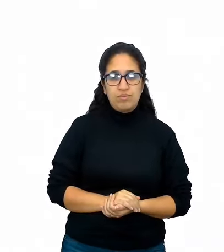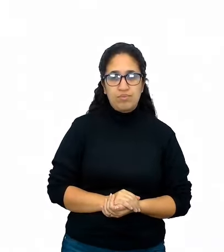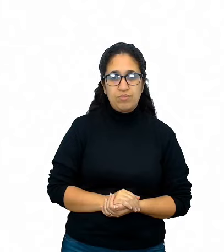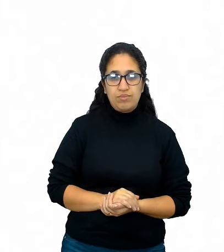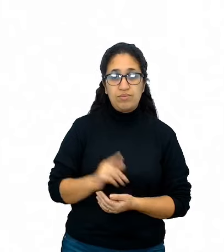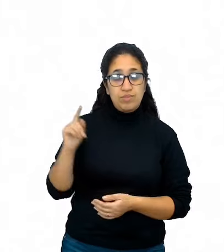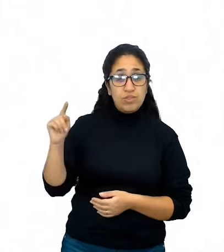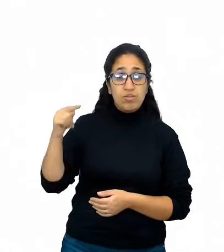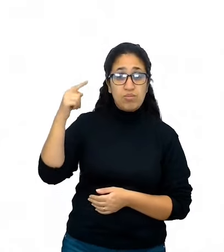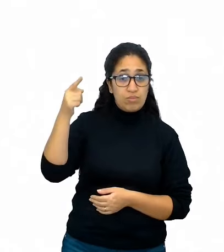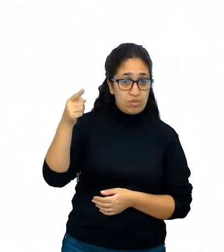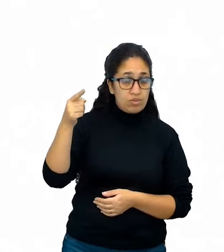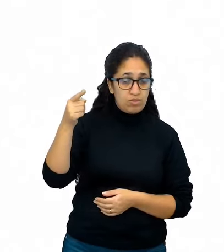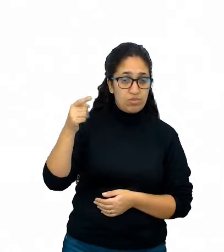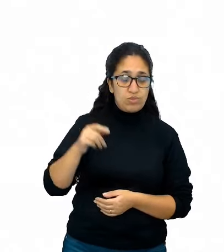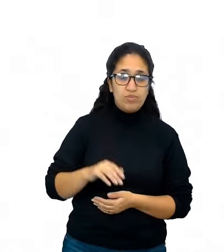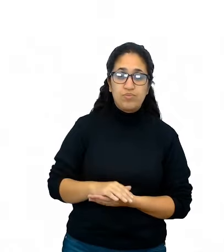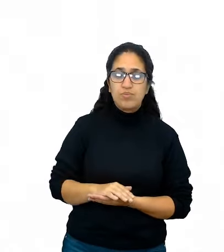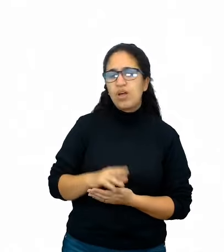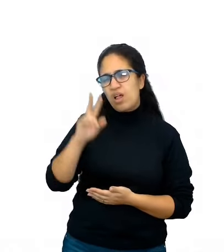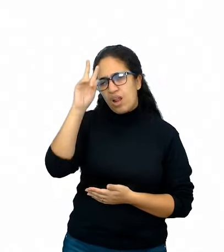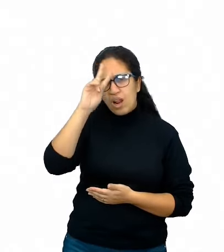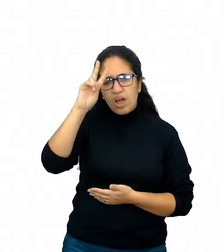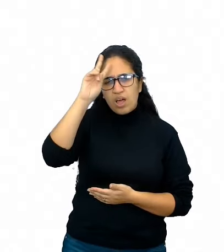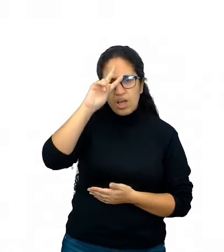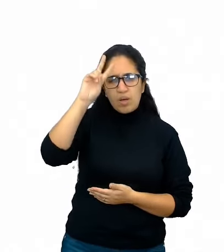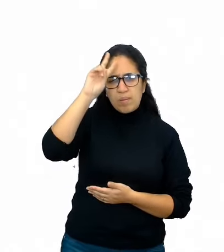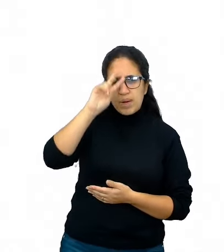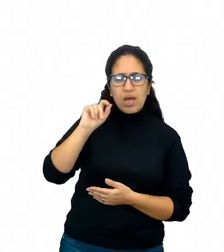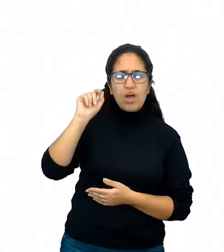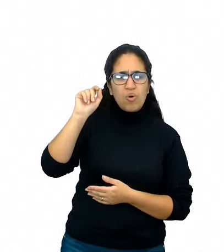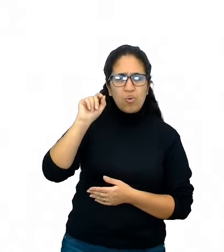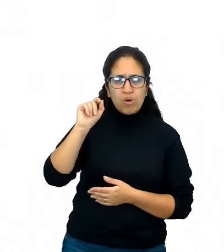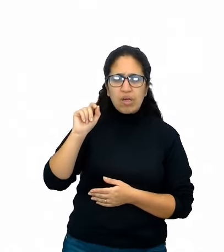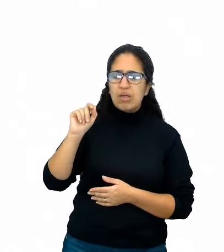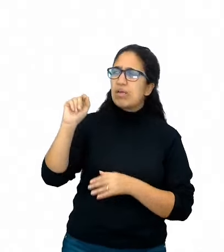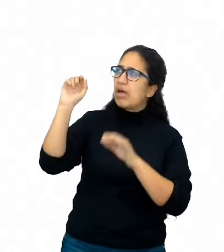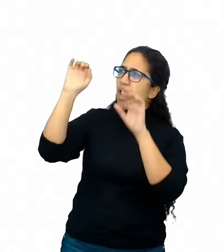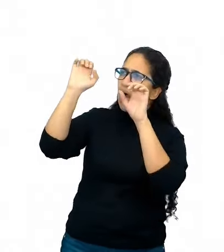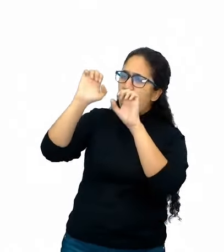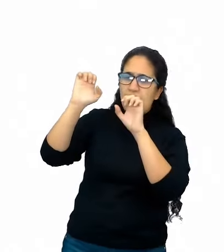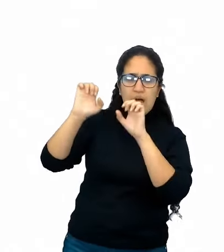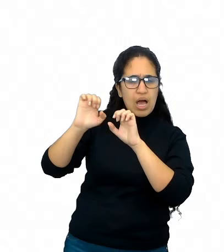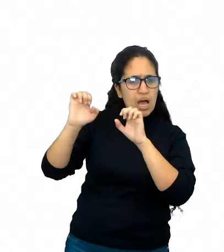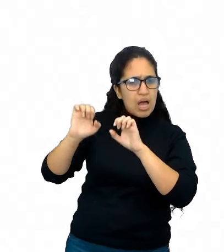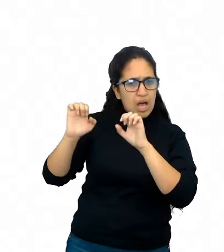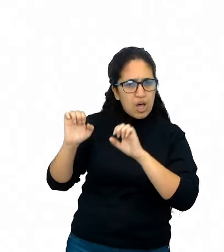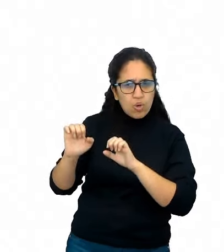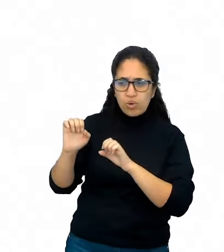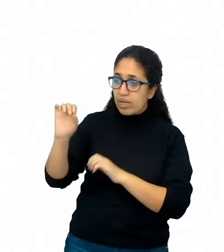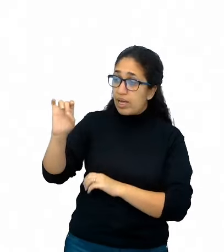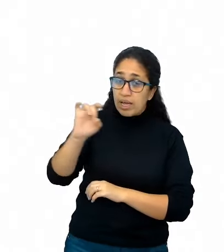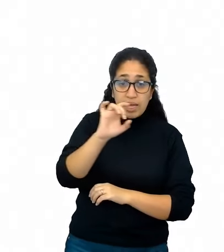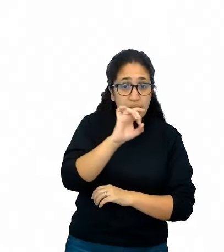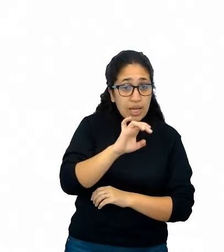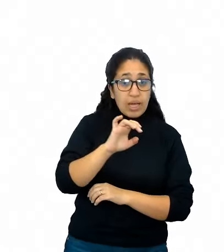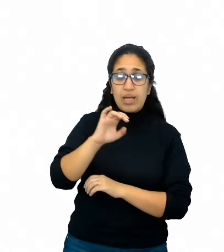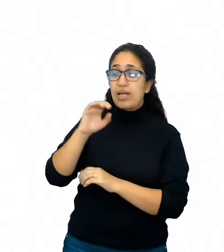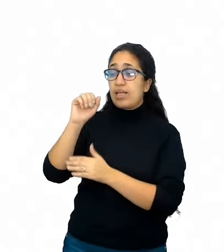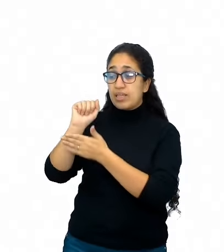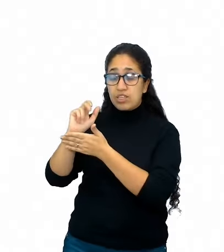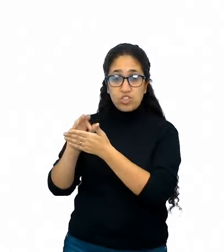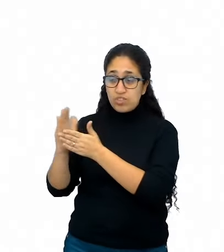A seguir, a gente vai estar uma retomada na reestrutura, né, das atividades, das sequências